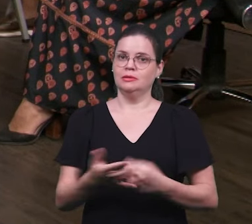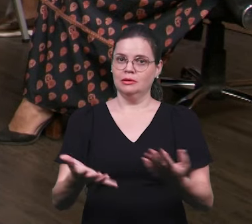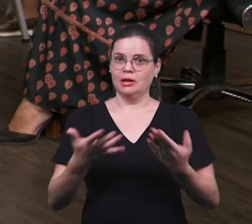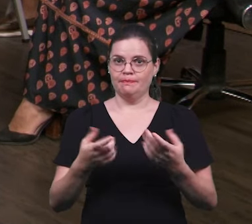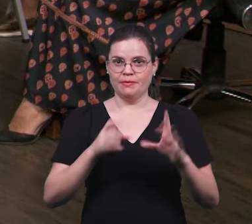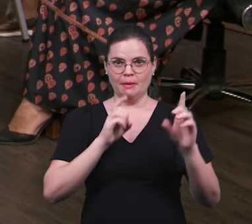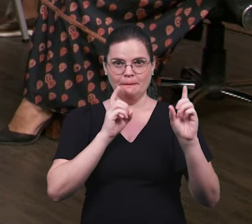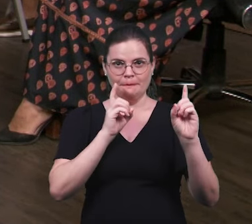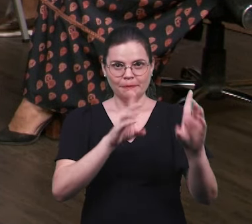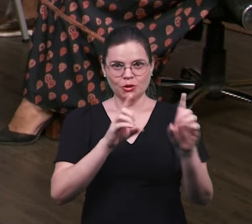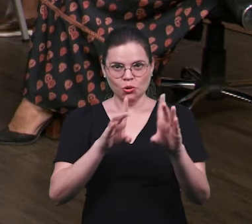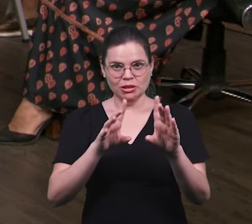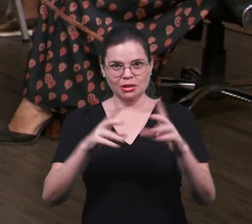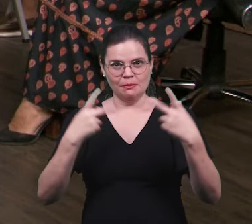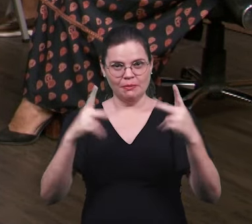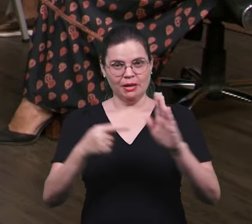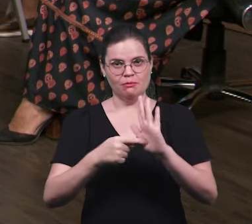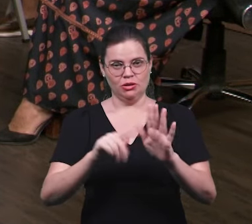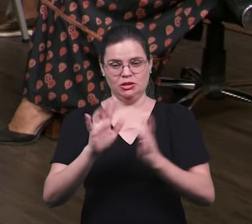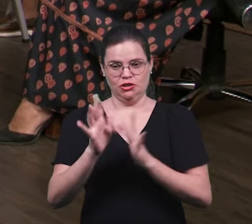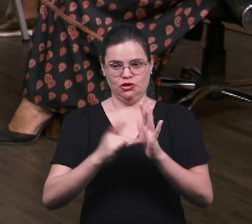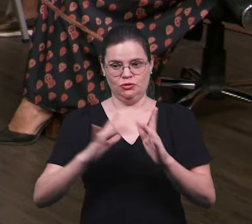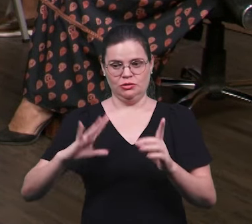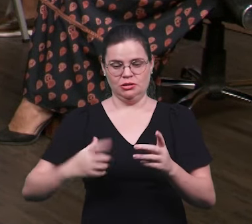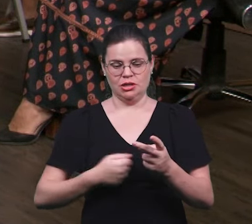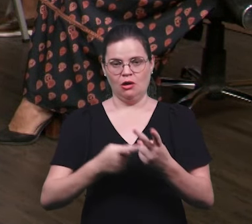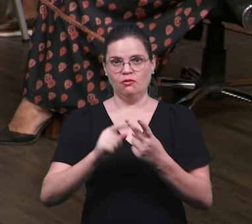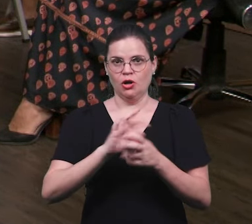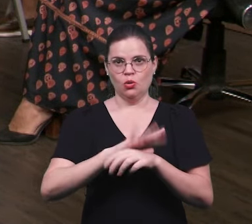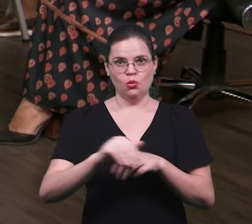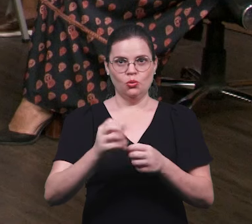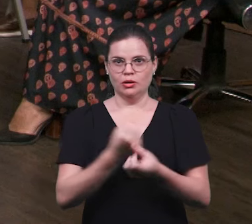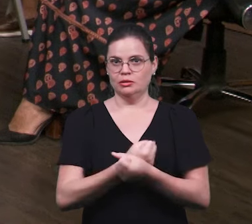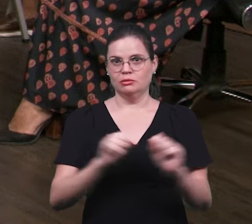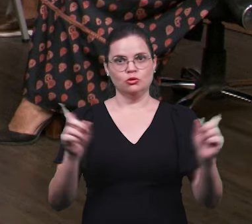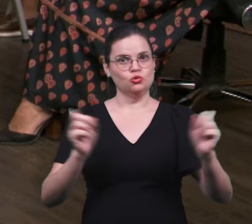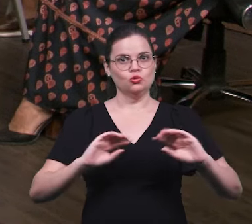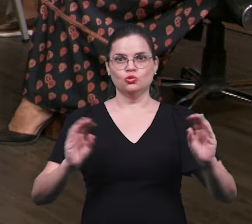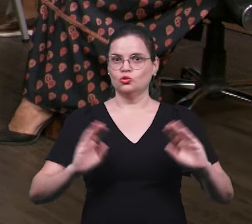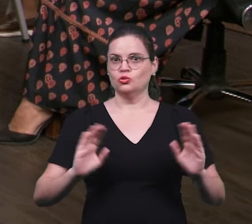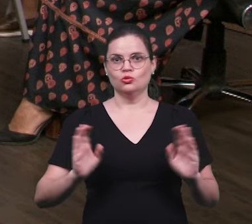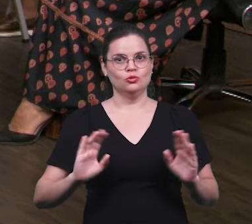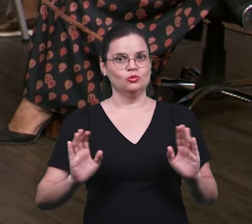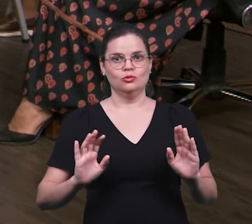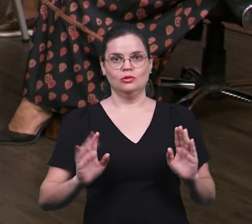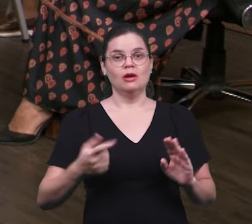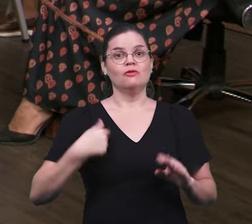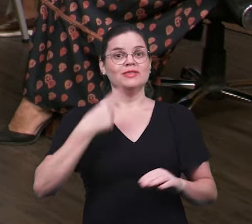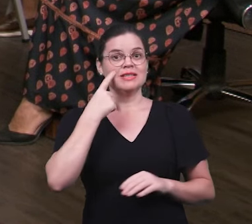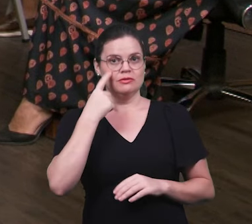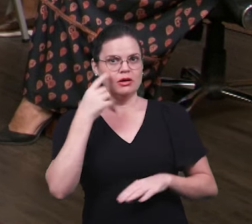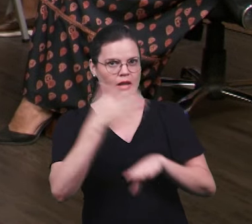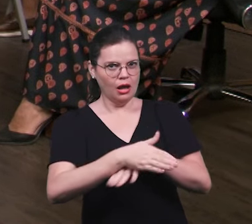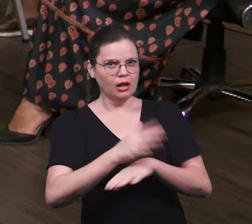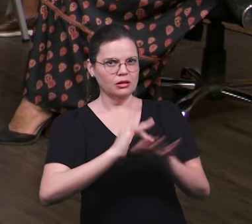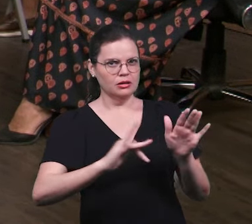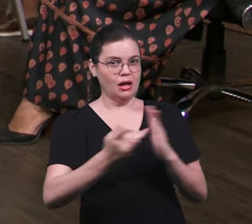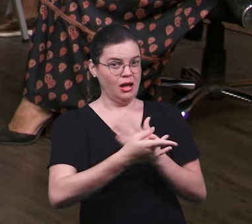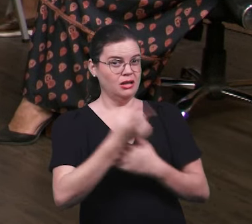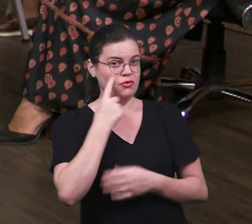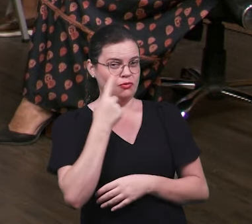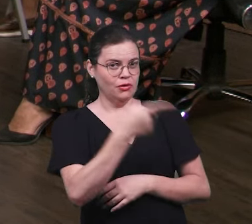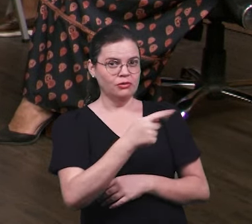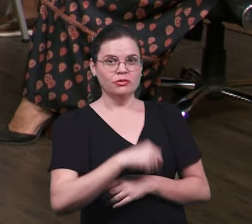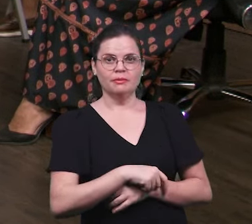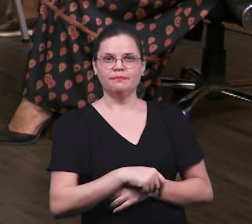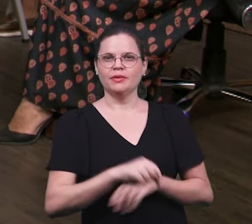ele não prega que Jesus salva, que Jesus cura, que Jesus liberta. Ele não prega evangelho. Você entra nas redes sociais dessas pessoas